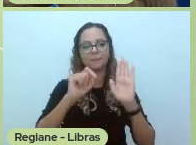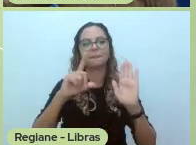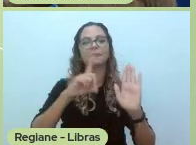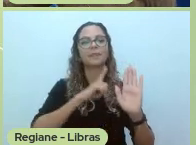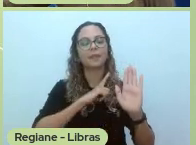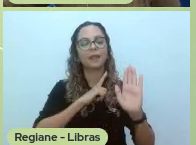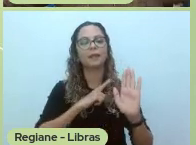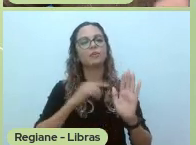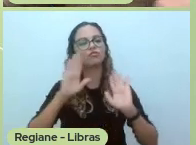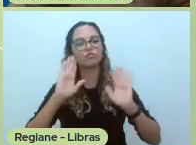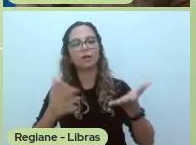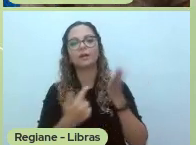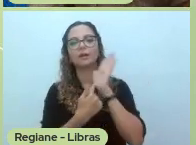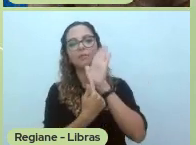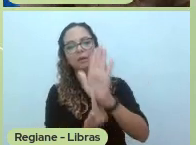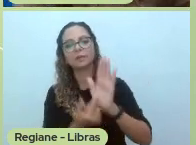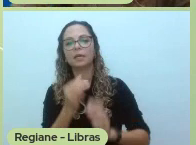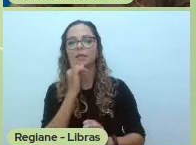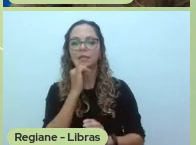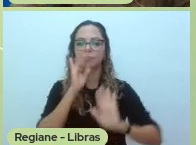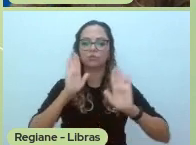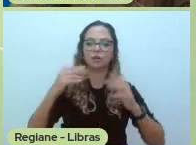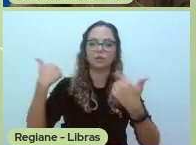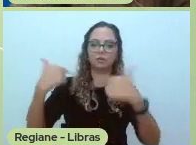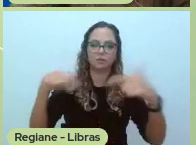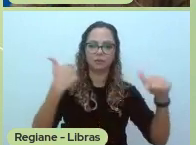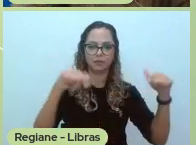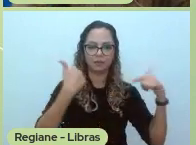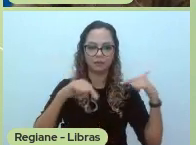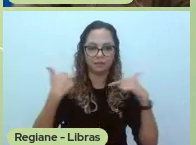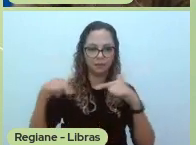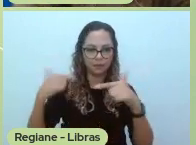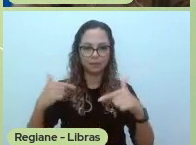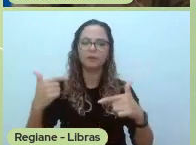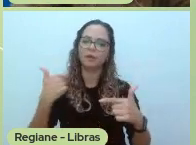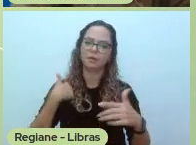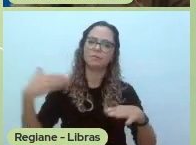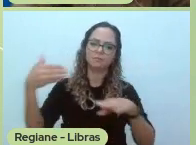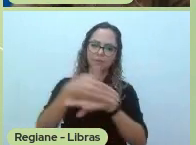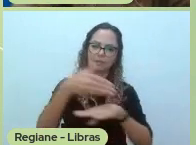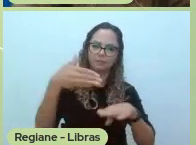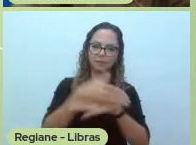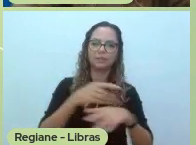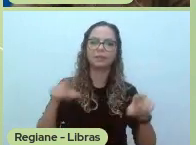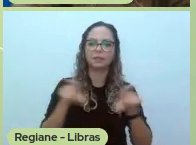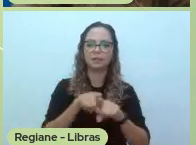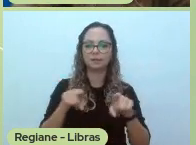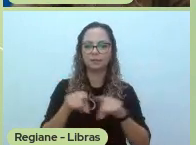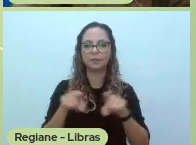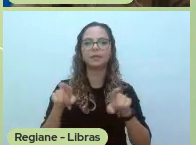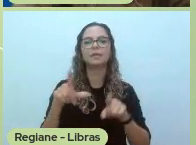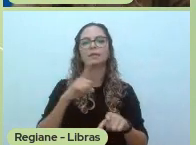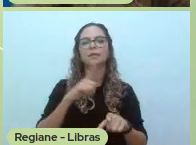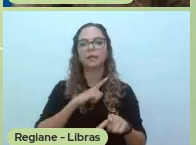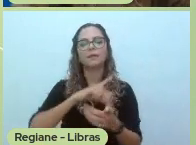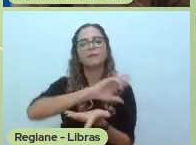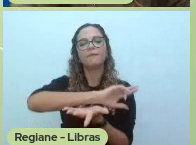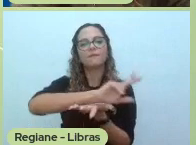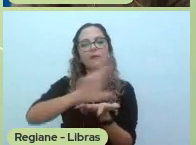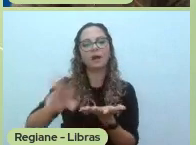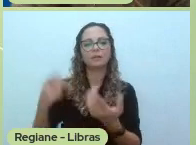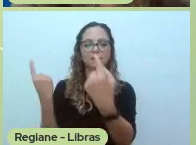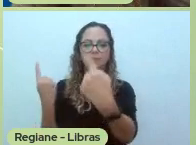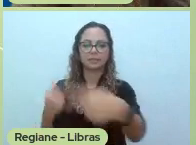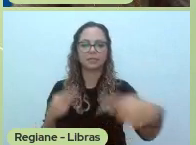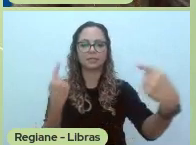estou envolvida, e vou colocar aqui também alguns desafios, tá? Quando a